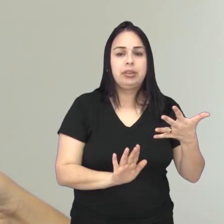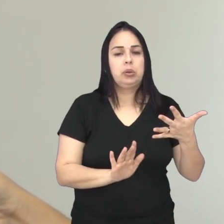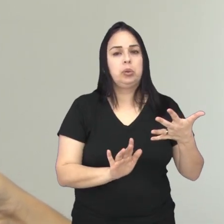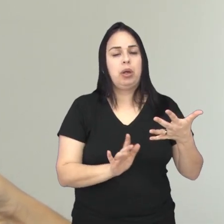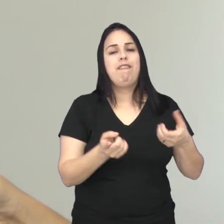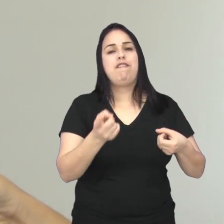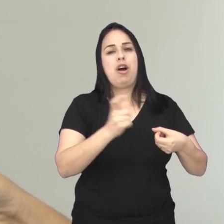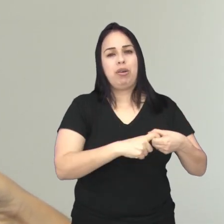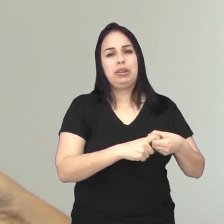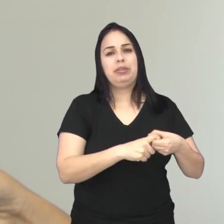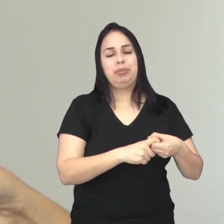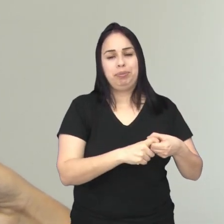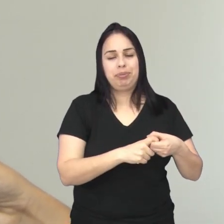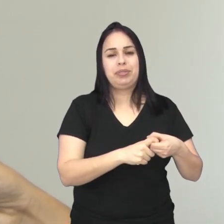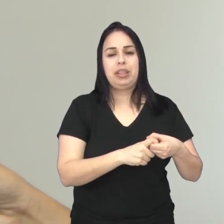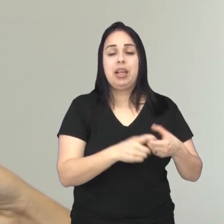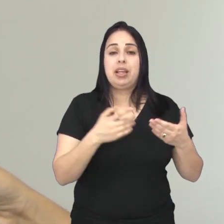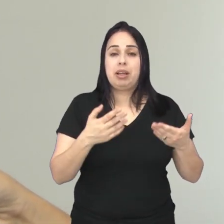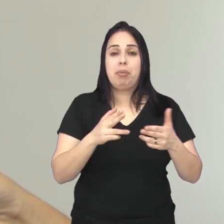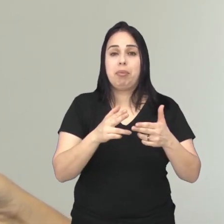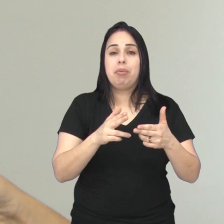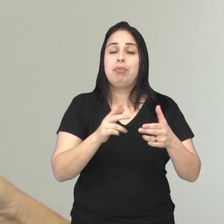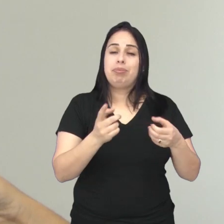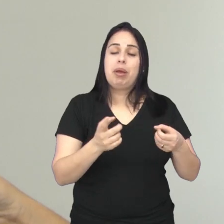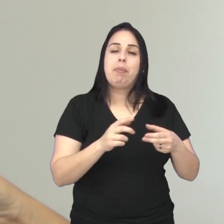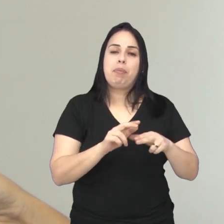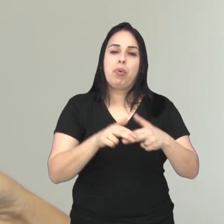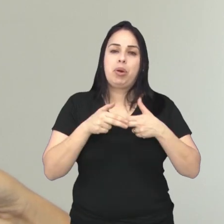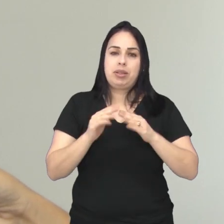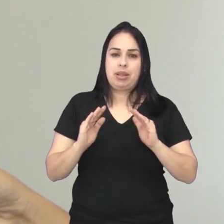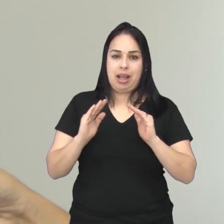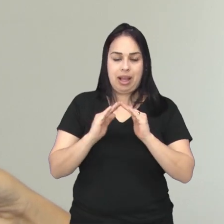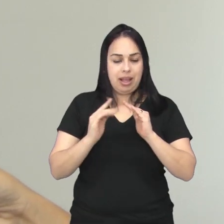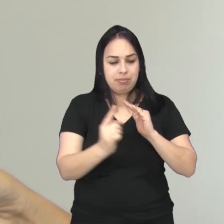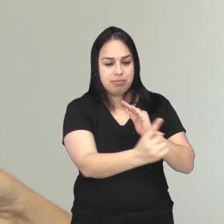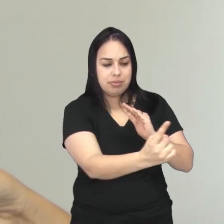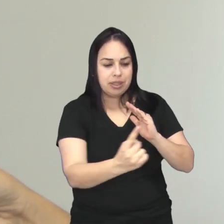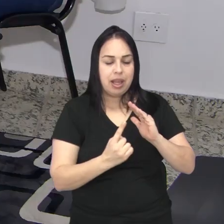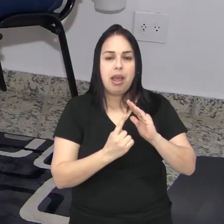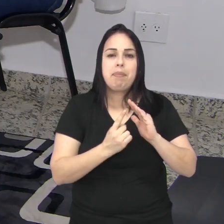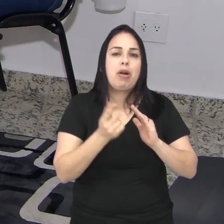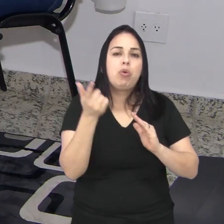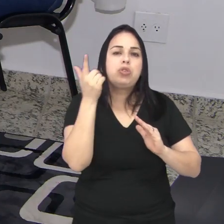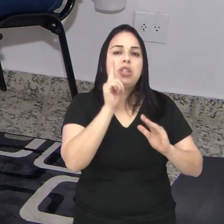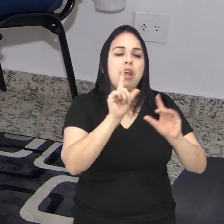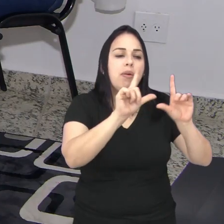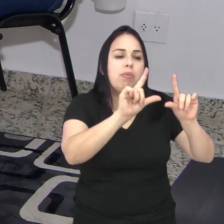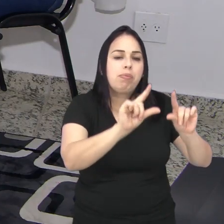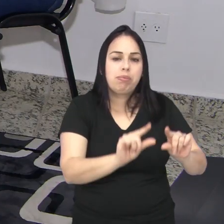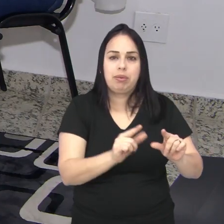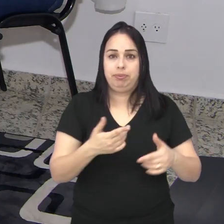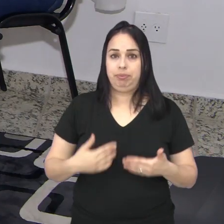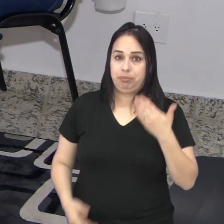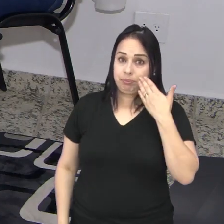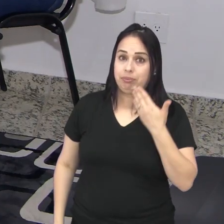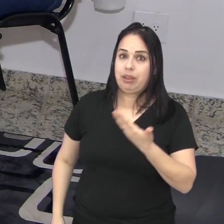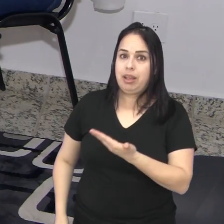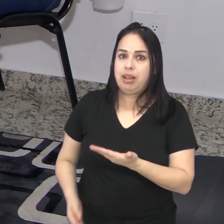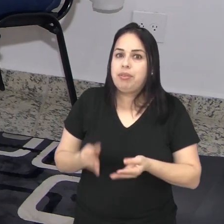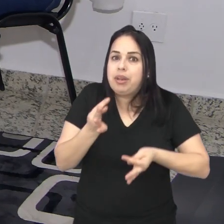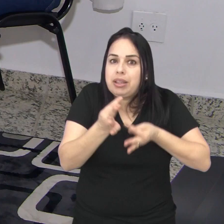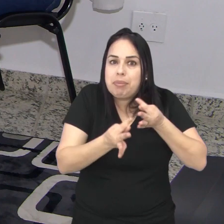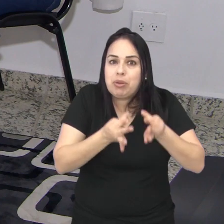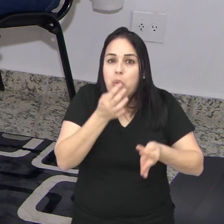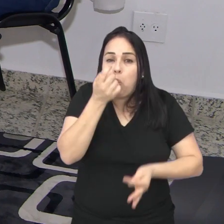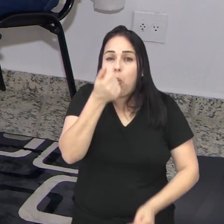enfim, é muito grande. Então com essas casas a tendência é a gente baixar esses números. Valdir está na reta final do